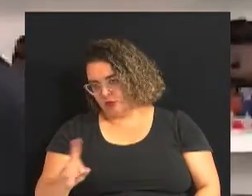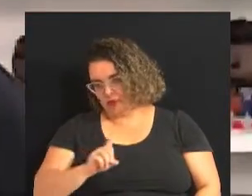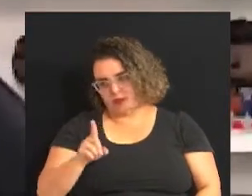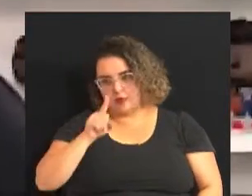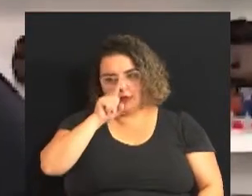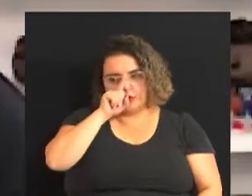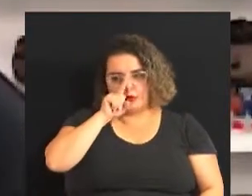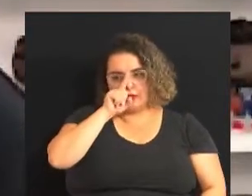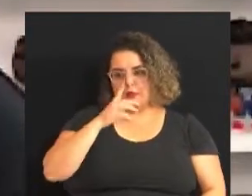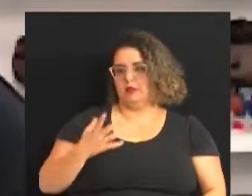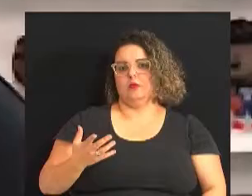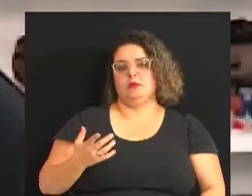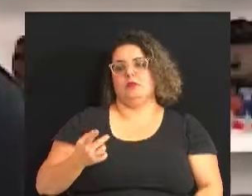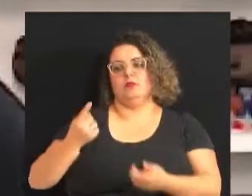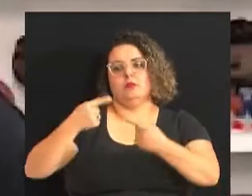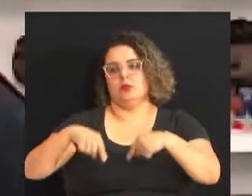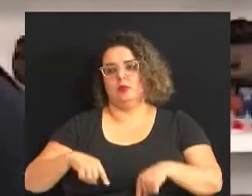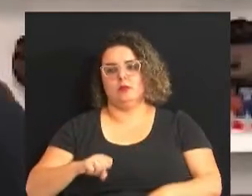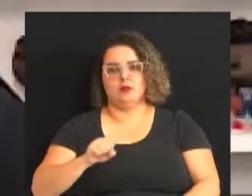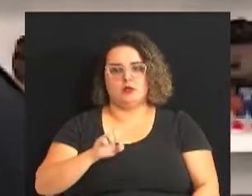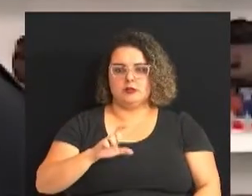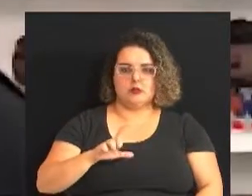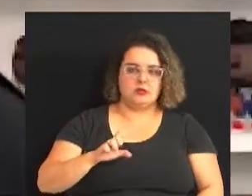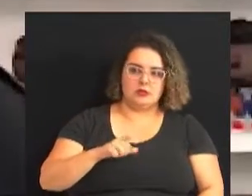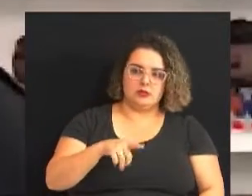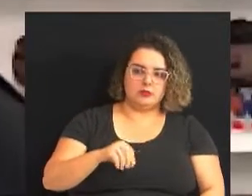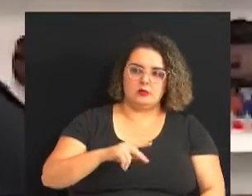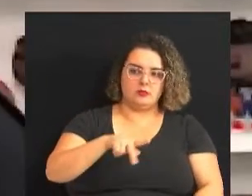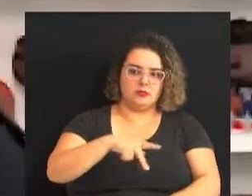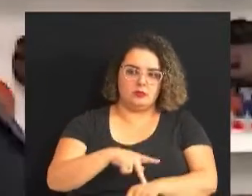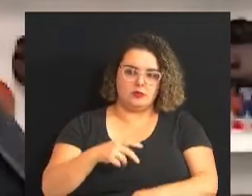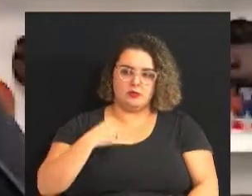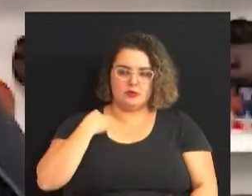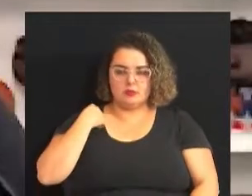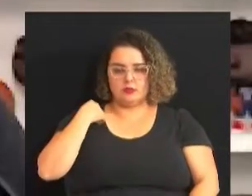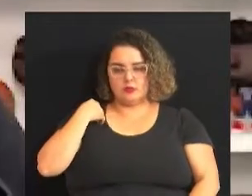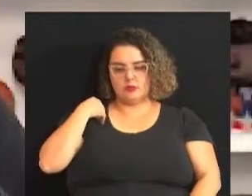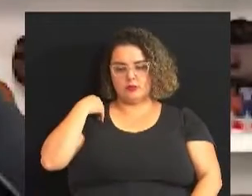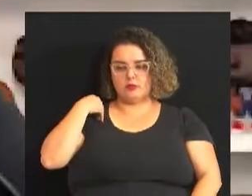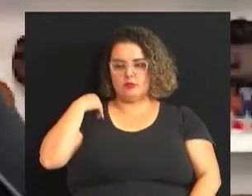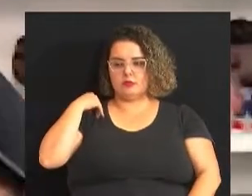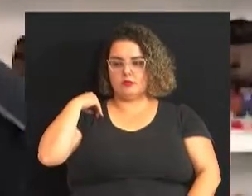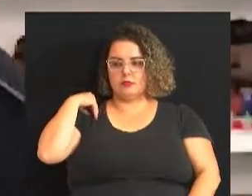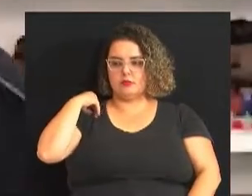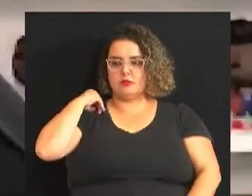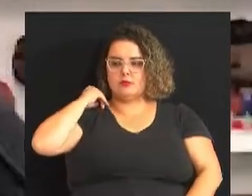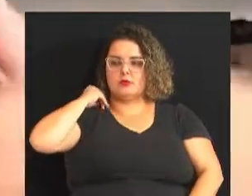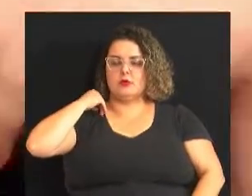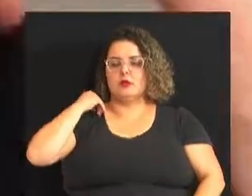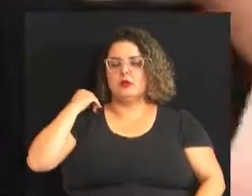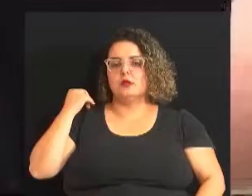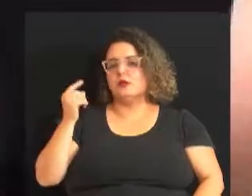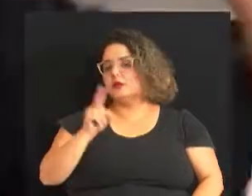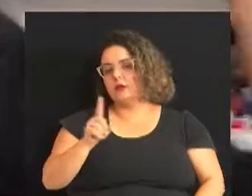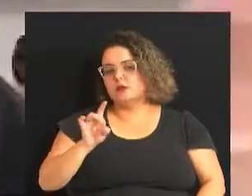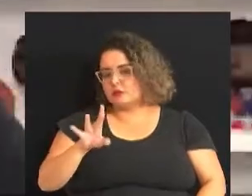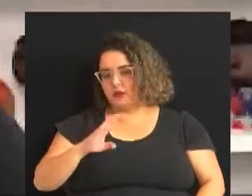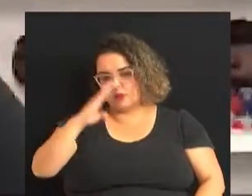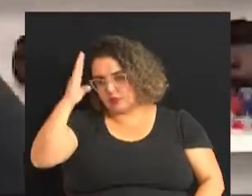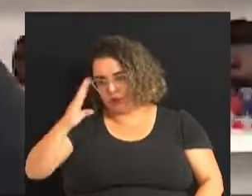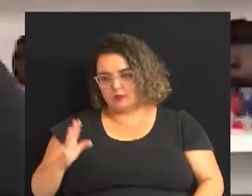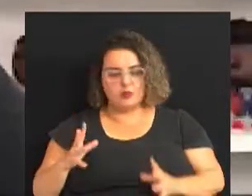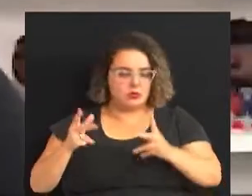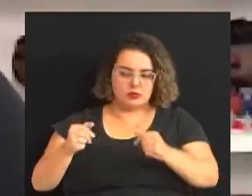cara numa competição pela seleção do país. E aí não é somente o Brasil, isso acontece com todos os estrangeiros que vão para a